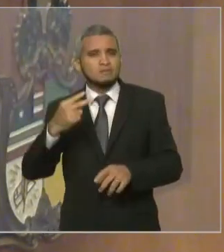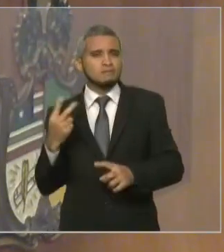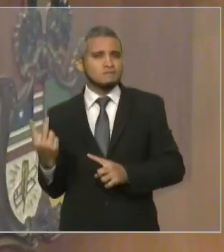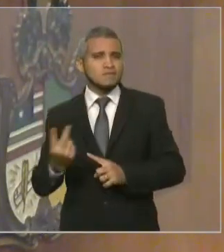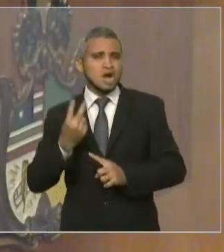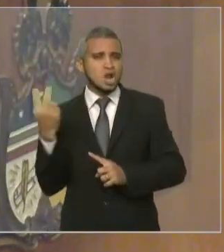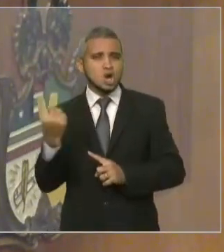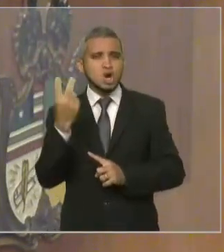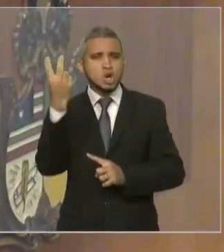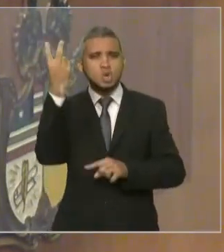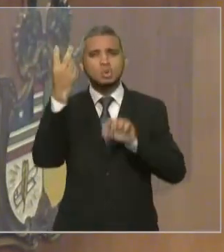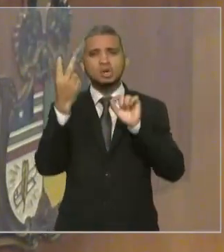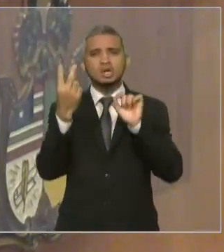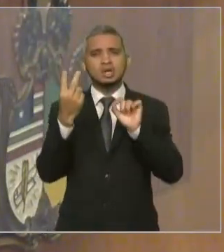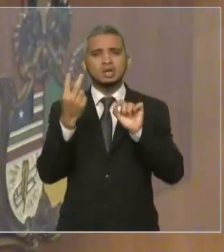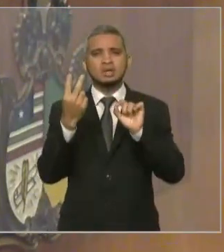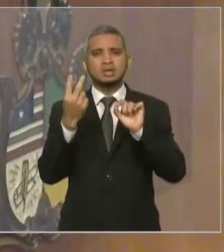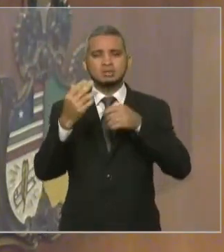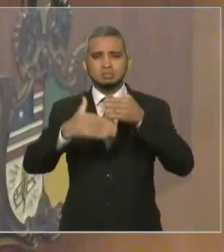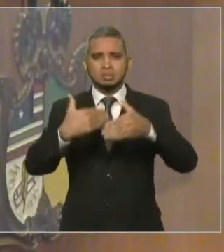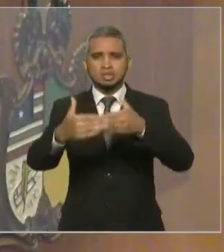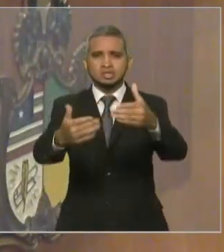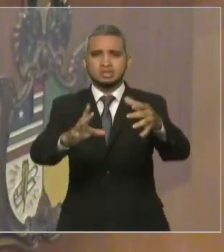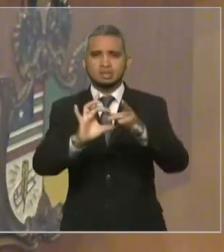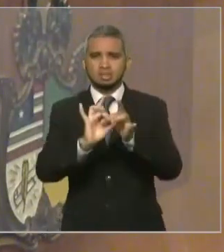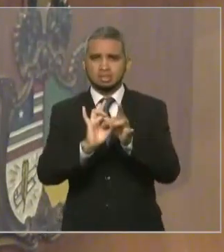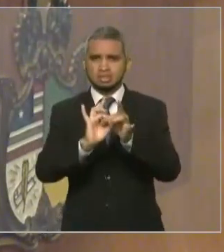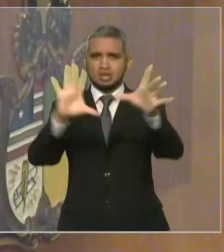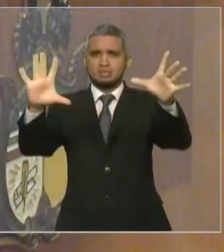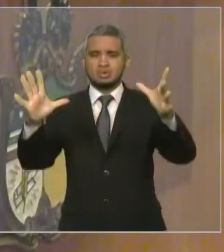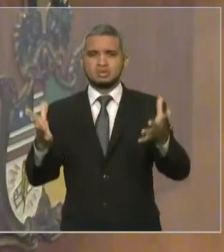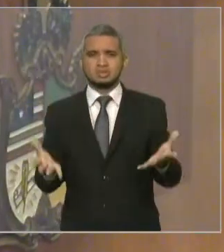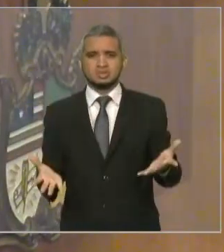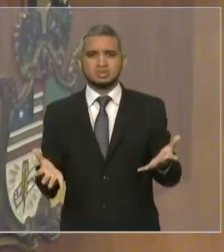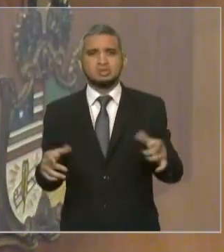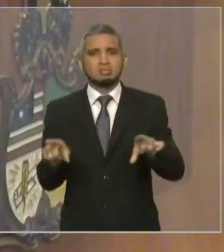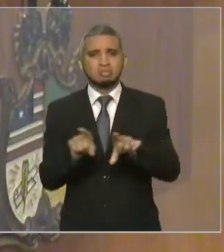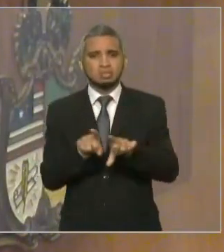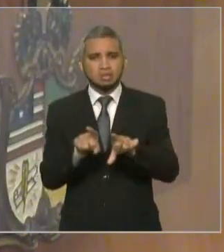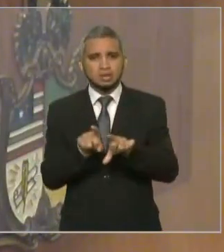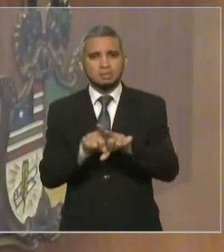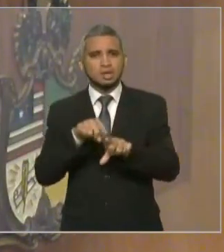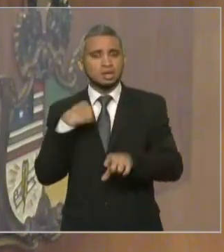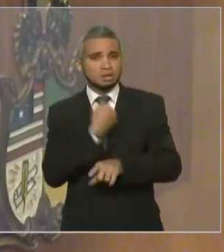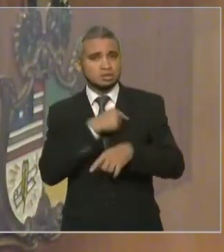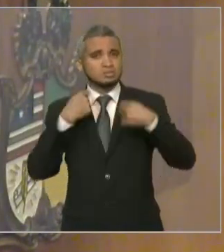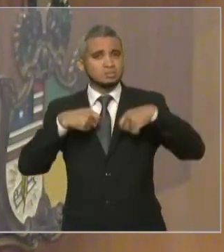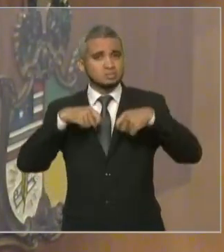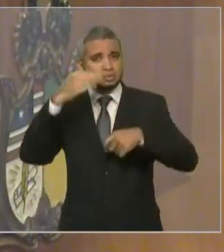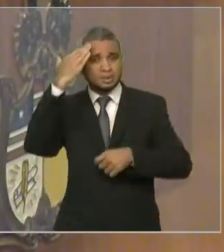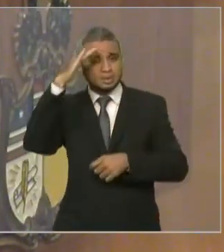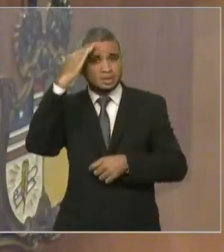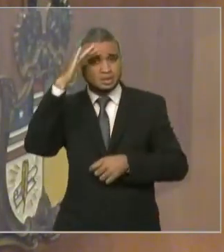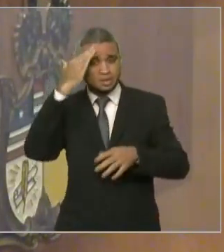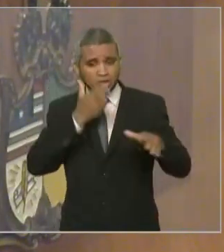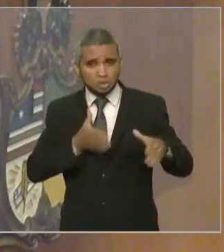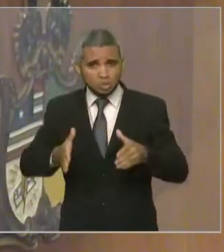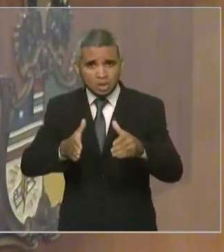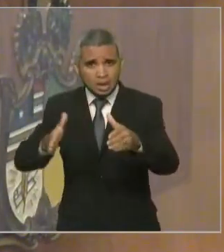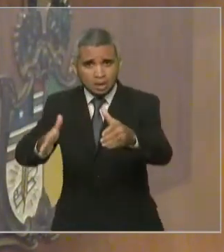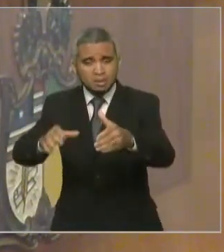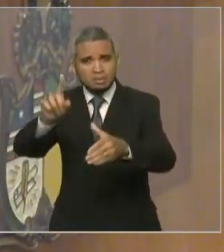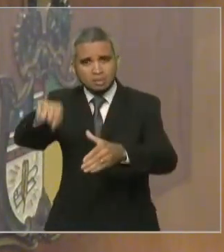para compreender que não há nenhum caminho que não seja pelo caminho da política e que não há nenhum caminho que não